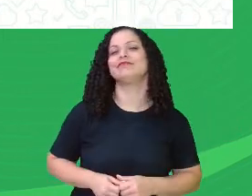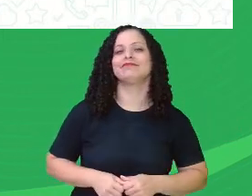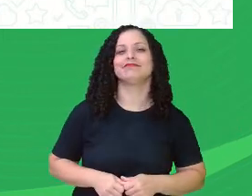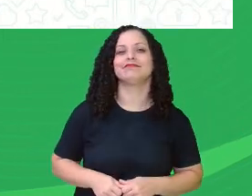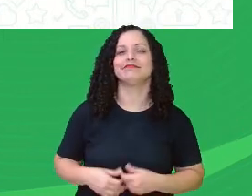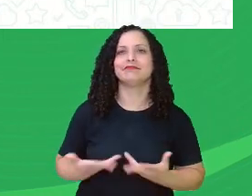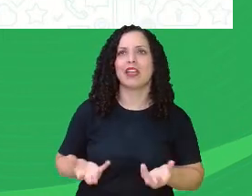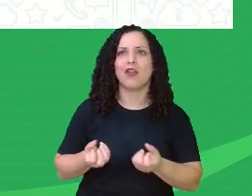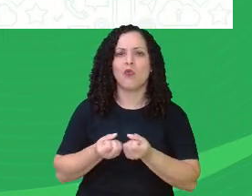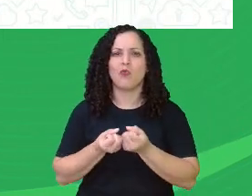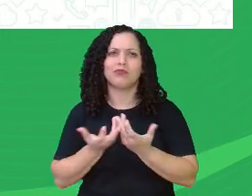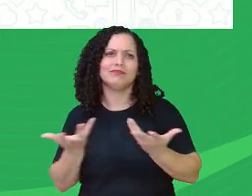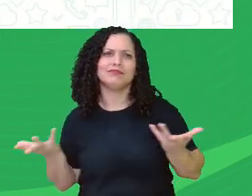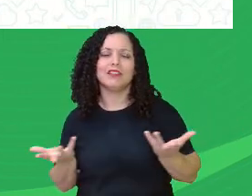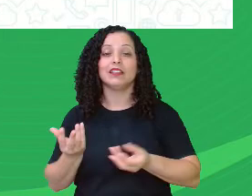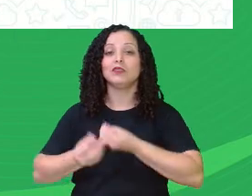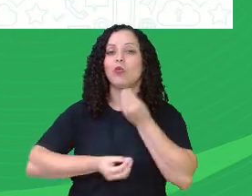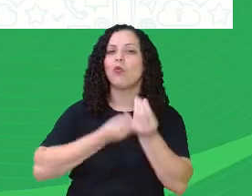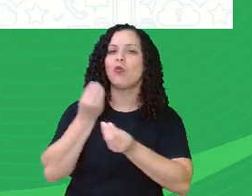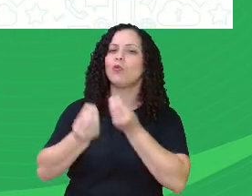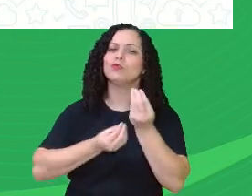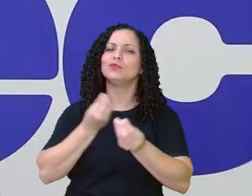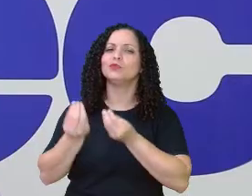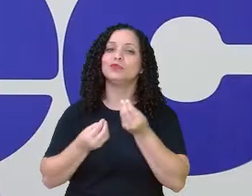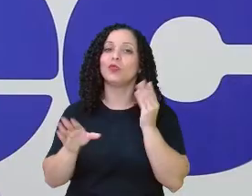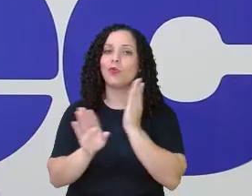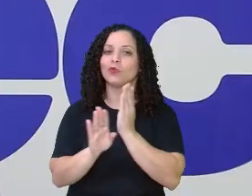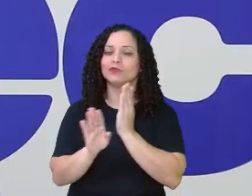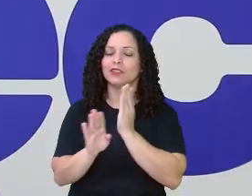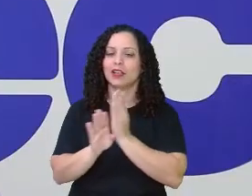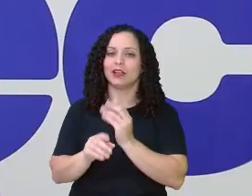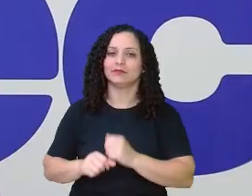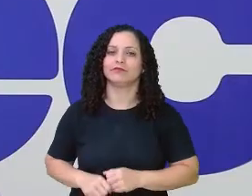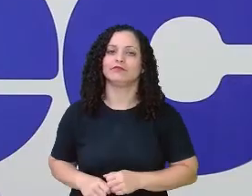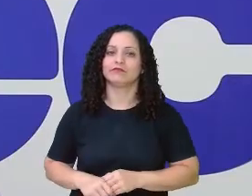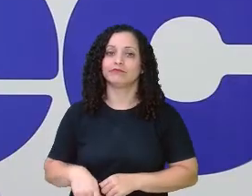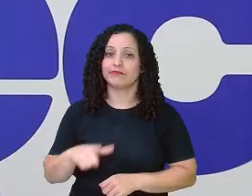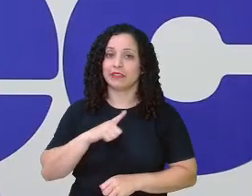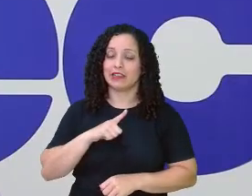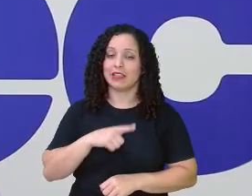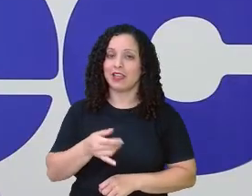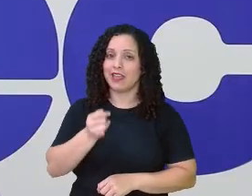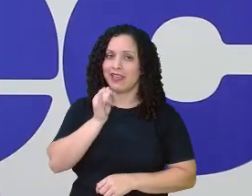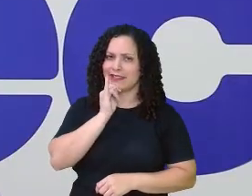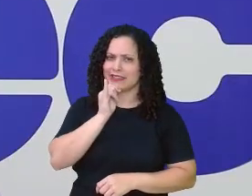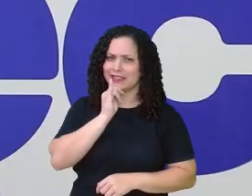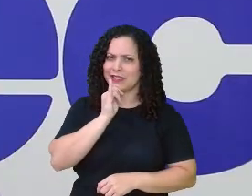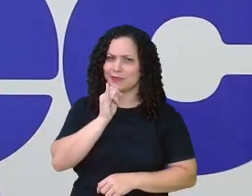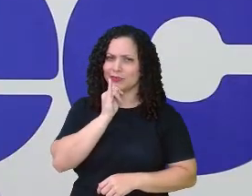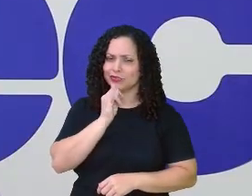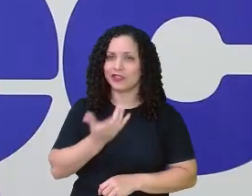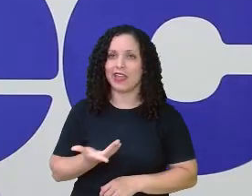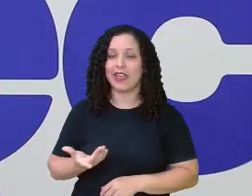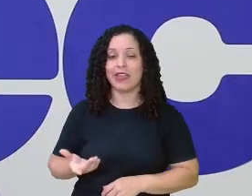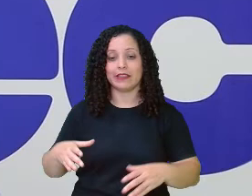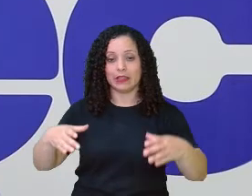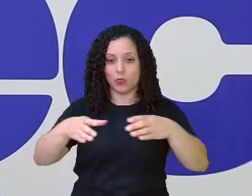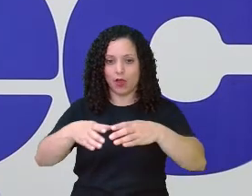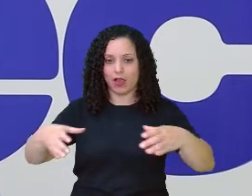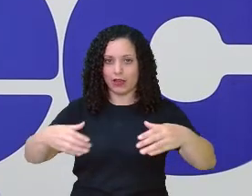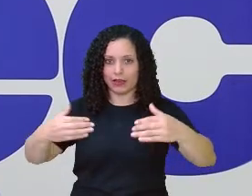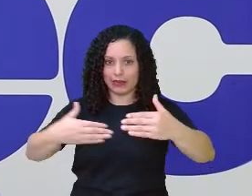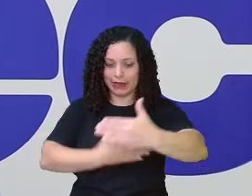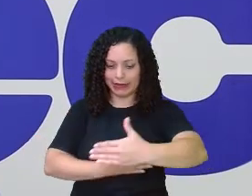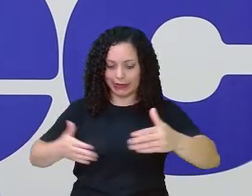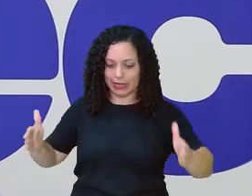encontra volume, como é que a gente desenvolve isso aí? A gente pode encontrar exemplos como caixa de sapato. A gente tem um